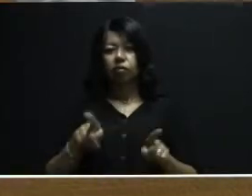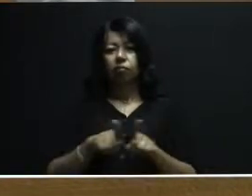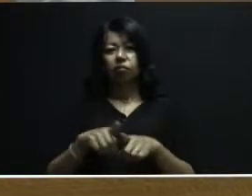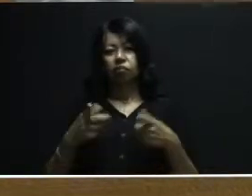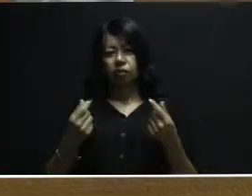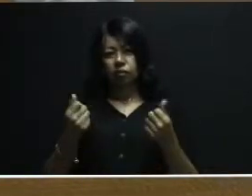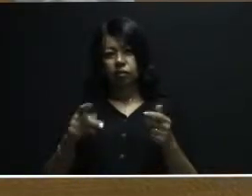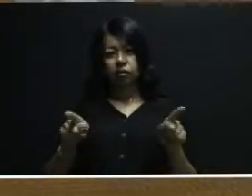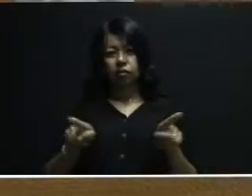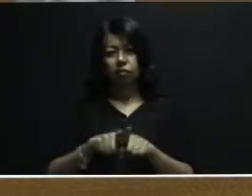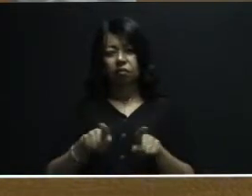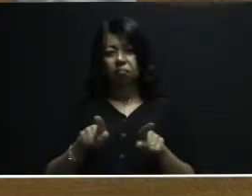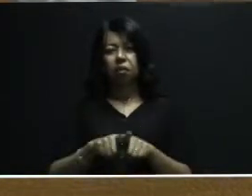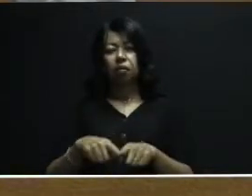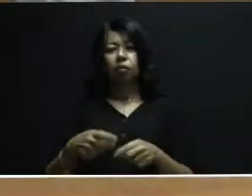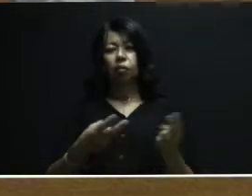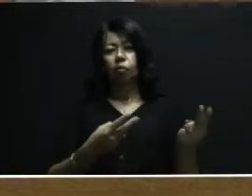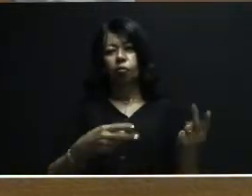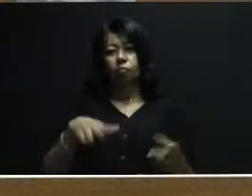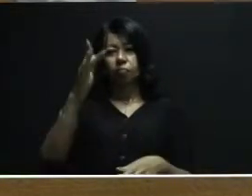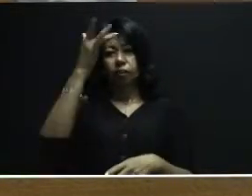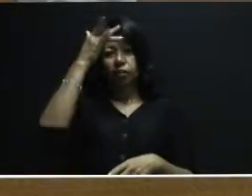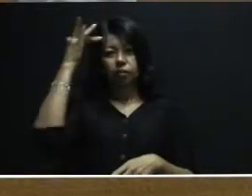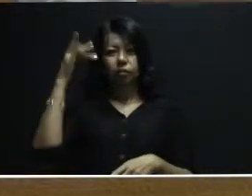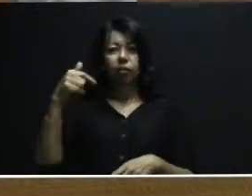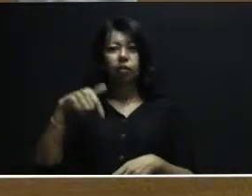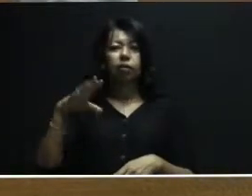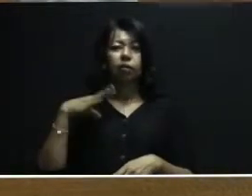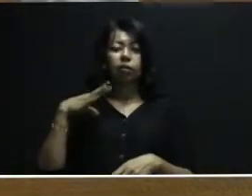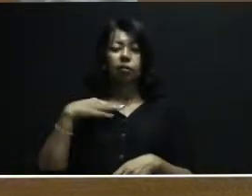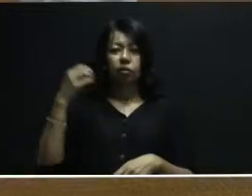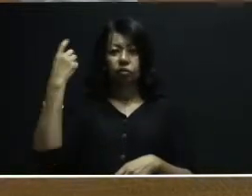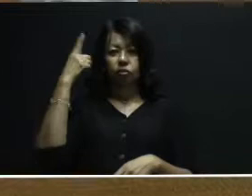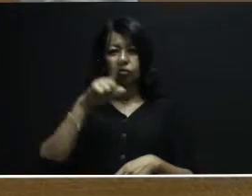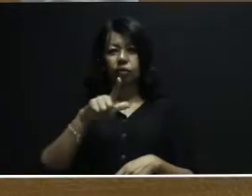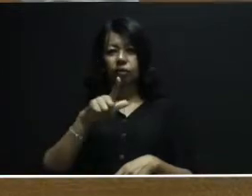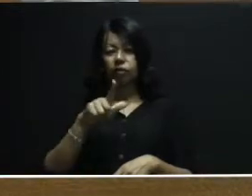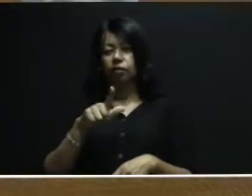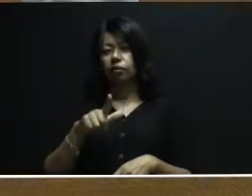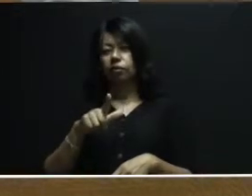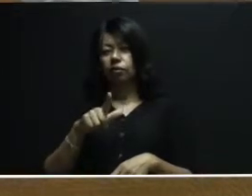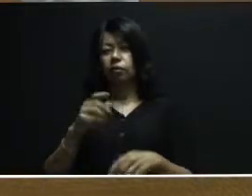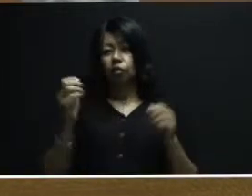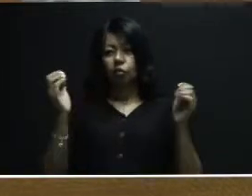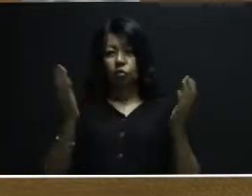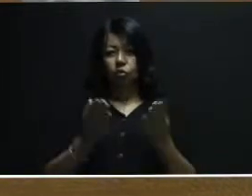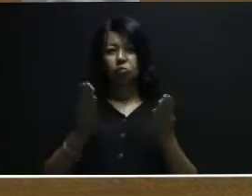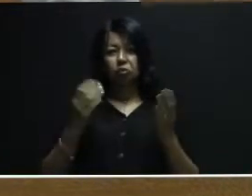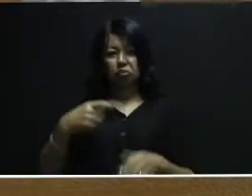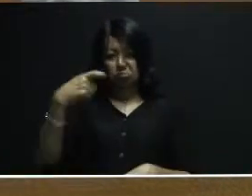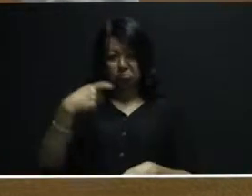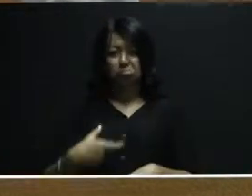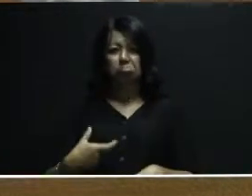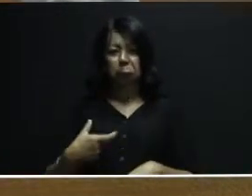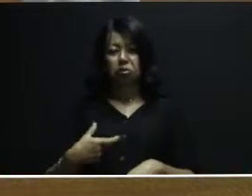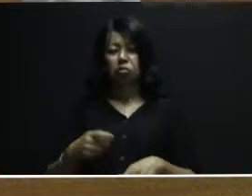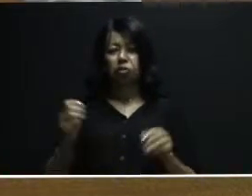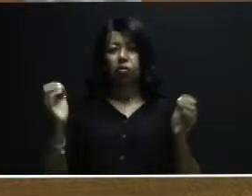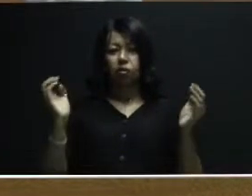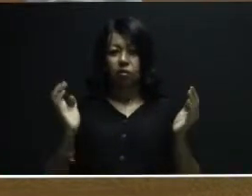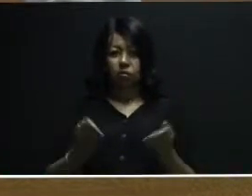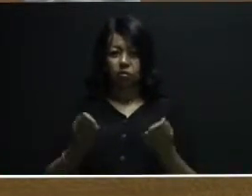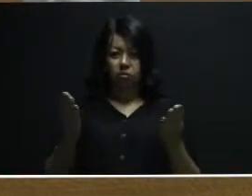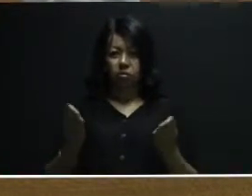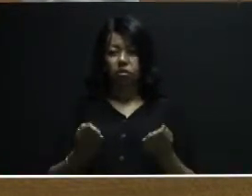Financeiramente e pessoalmente. Foi nessa cidade que eu consegui hoje o que eu sou e hoje o